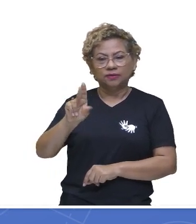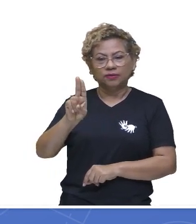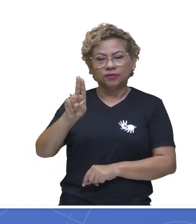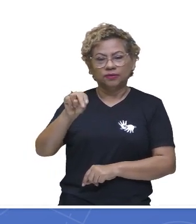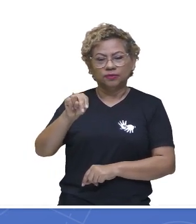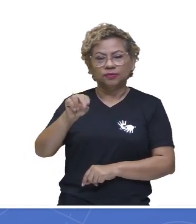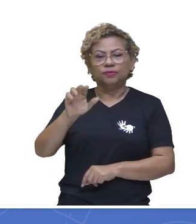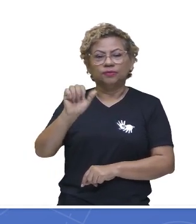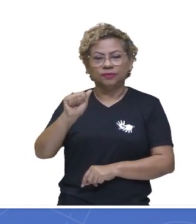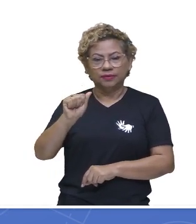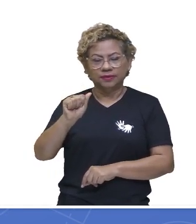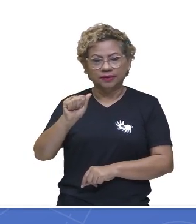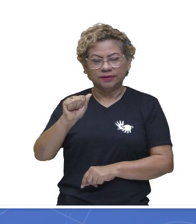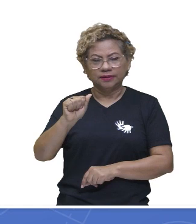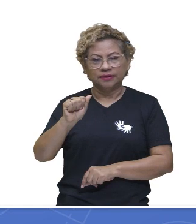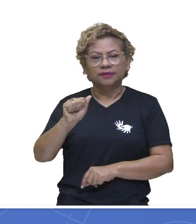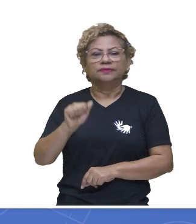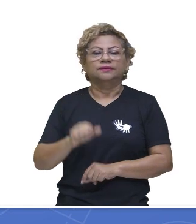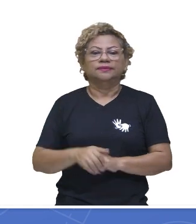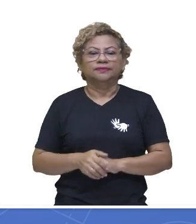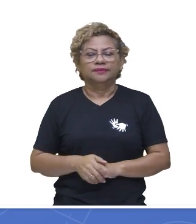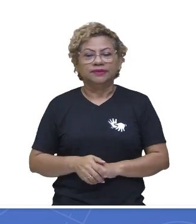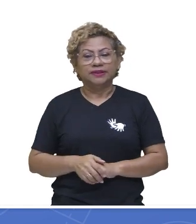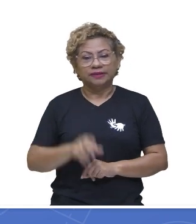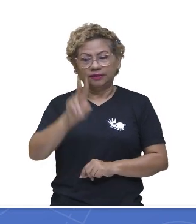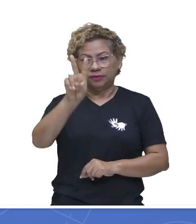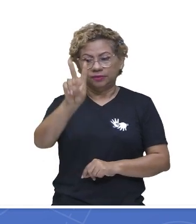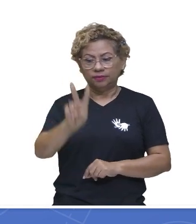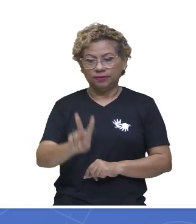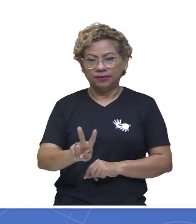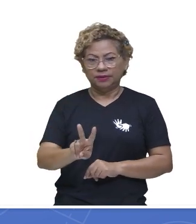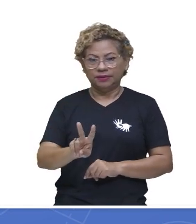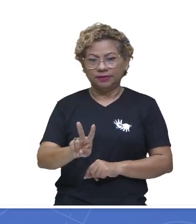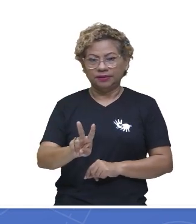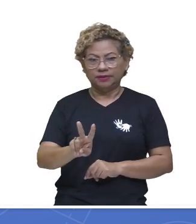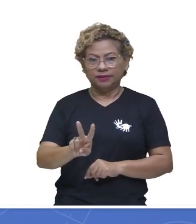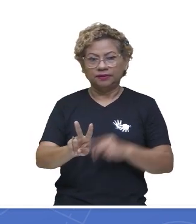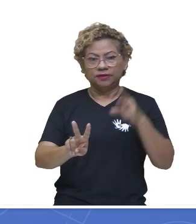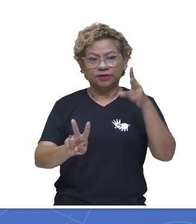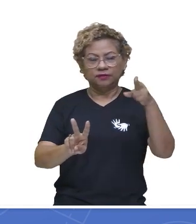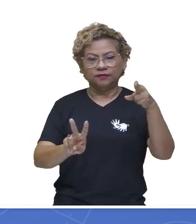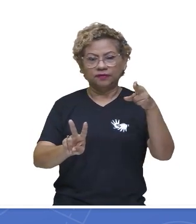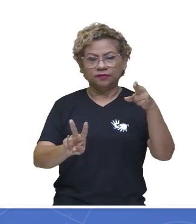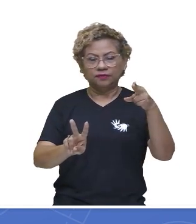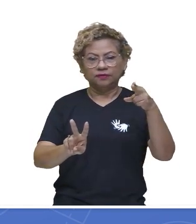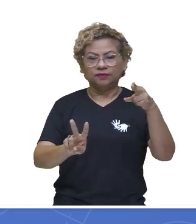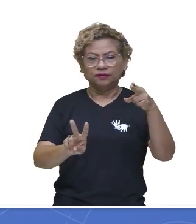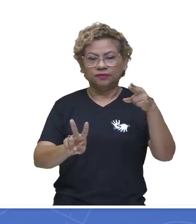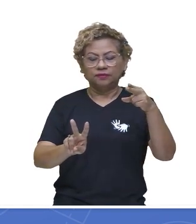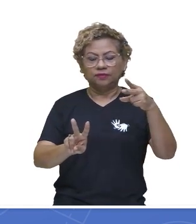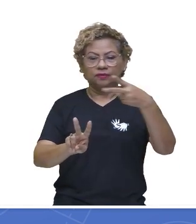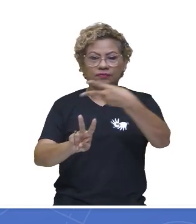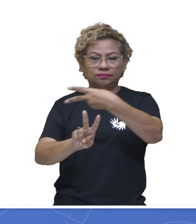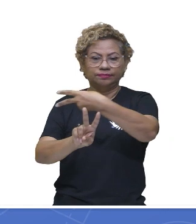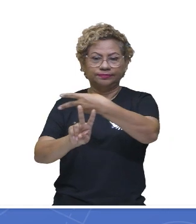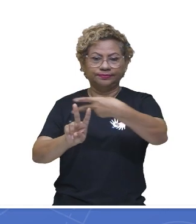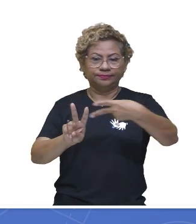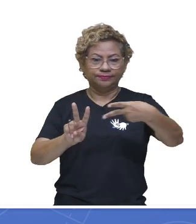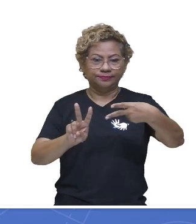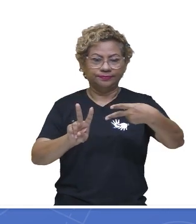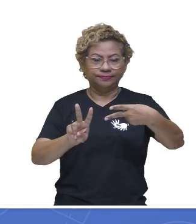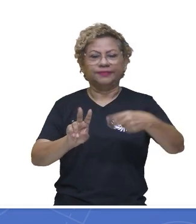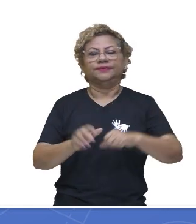tá? Se o número de colunas da primeira matriz for igual ao número de linhas